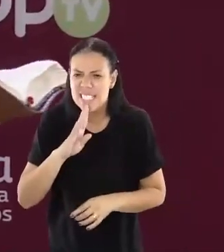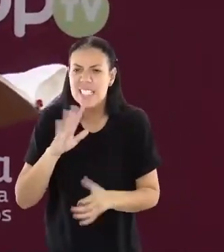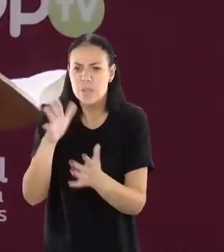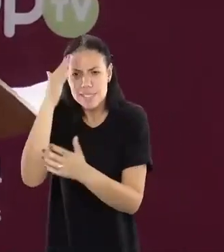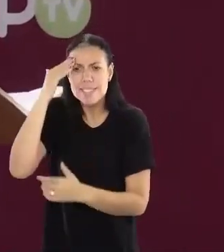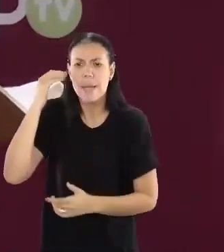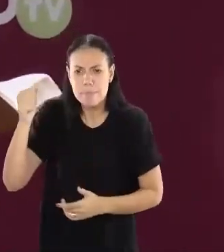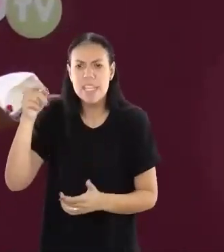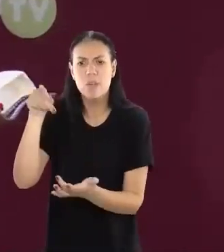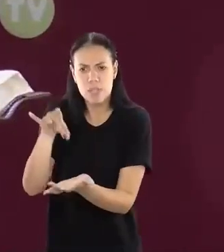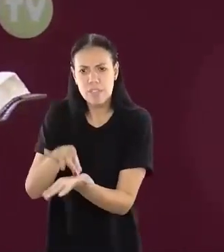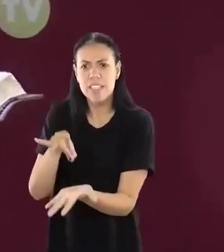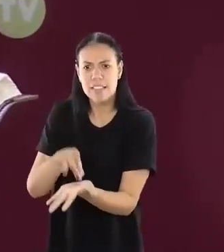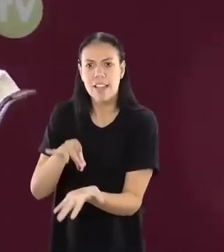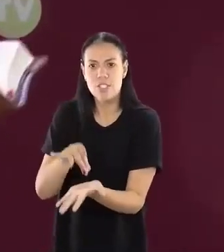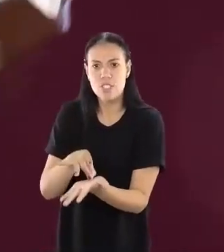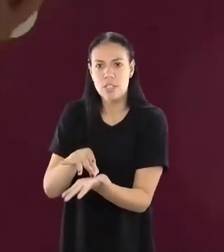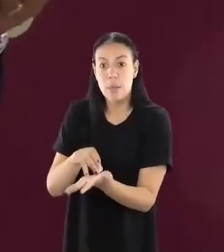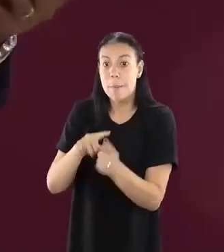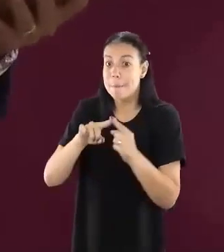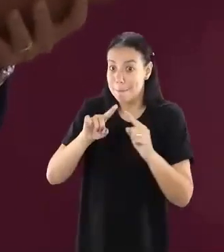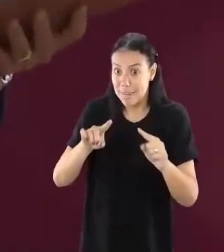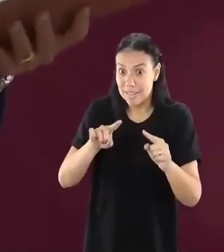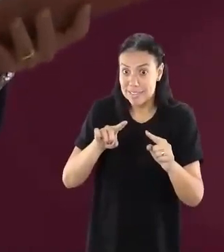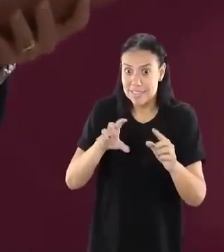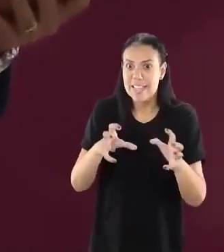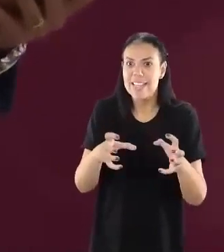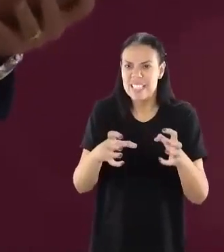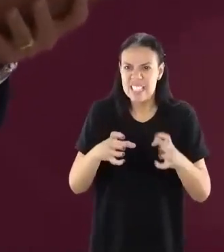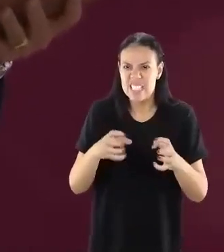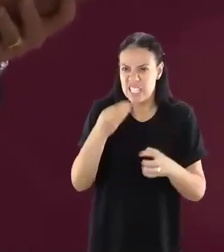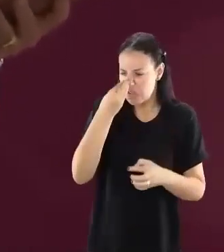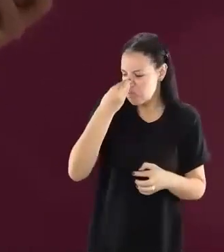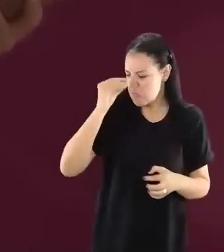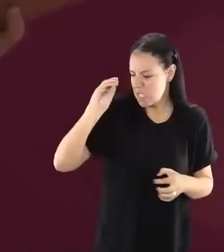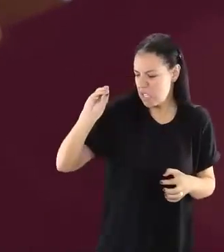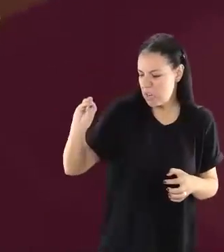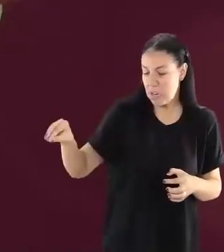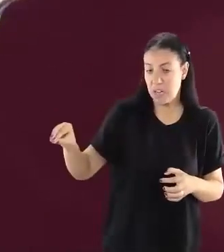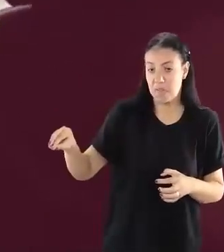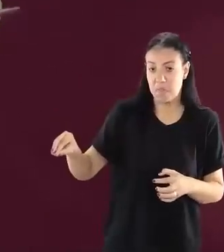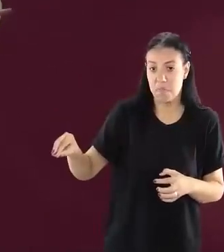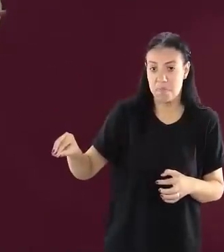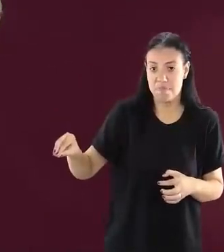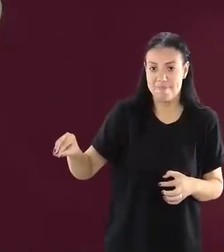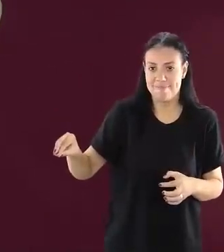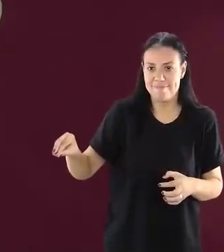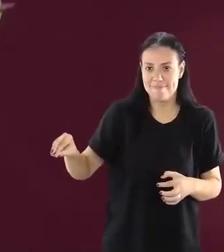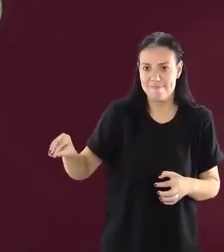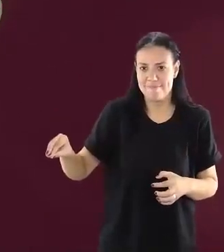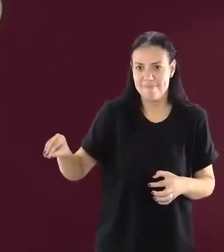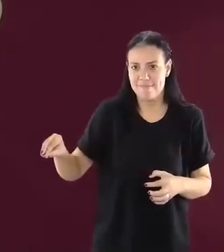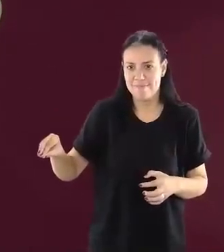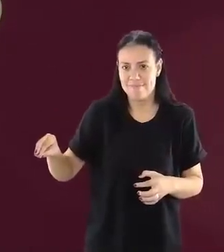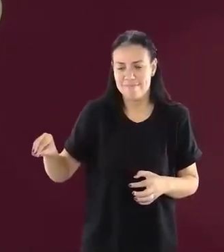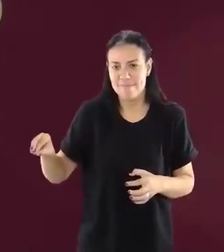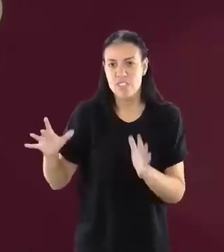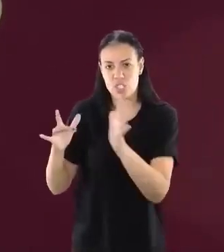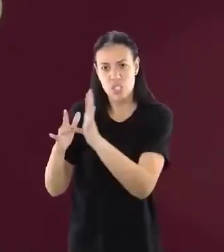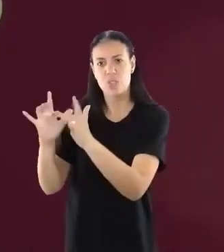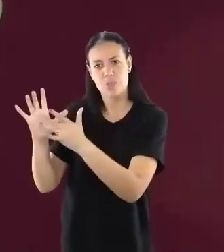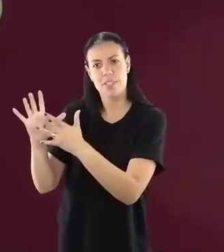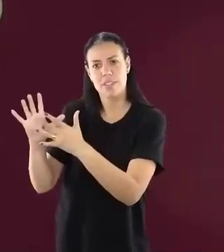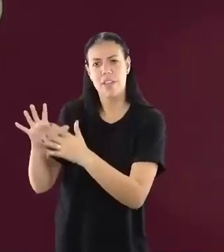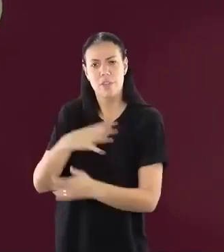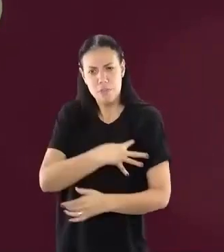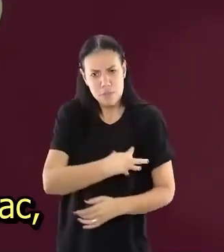saber teológico, mas completamente indiferentes, gelados, frios, em relação ao Filho de